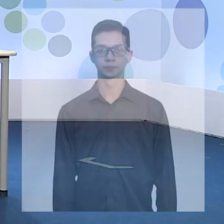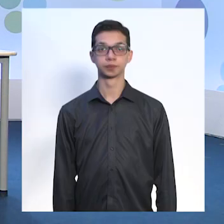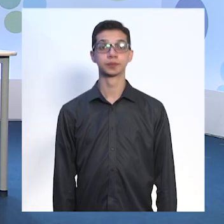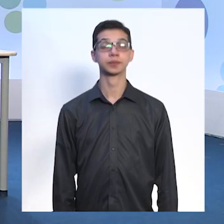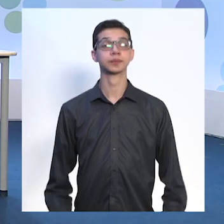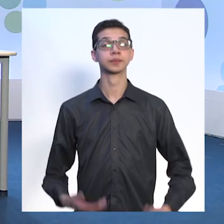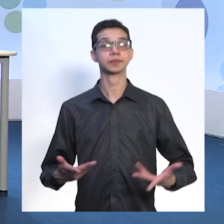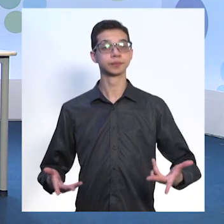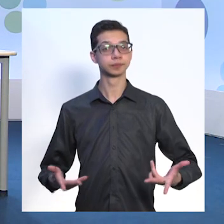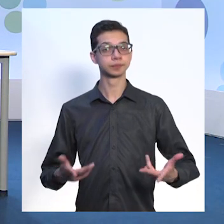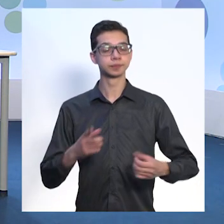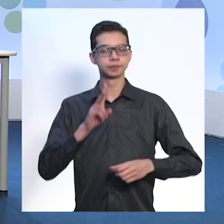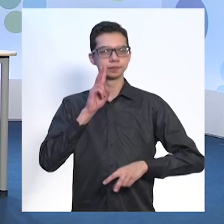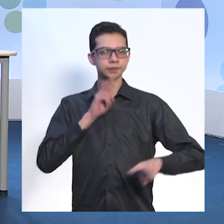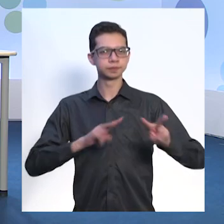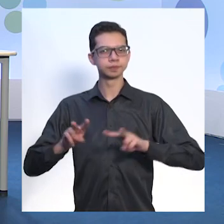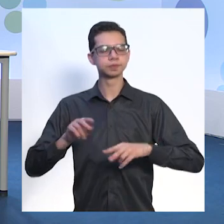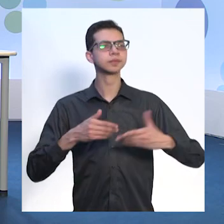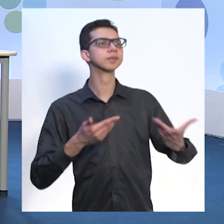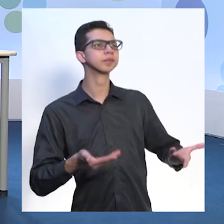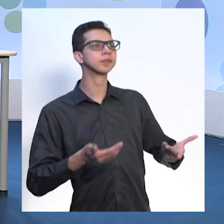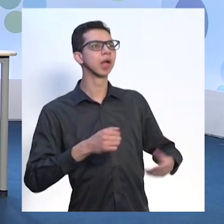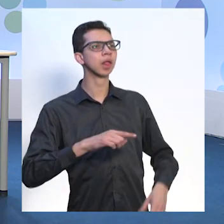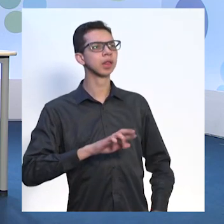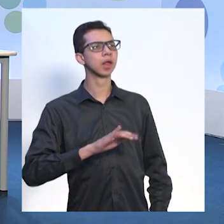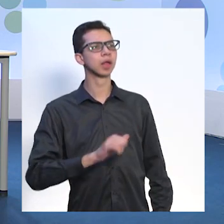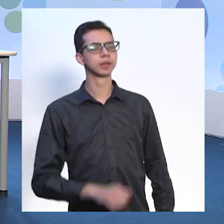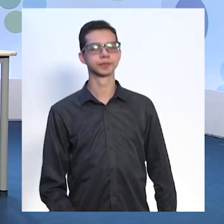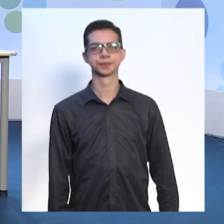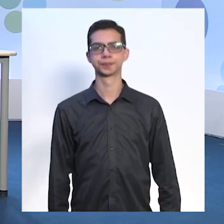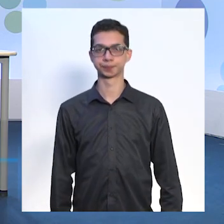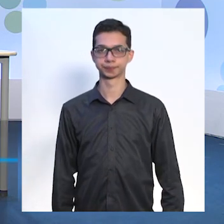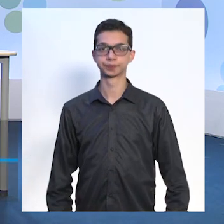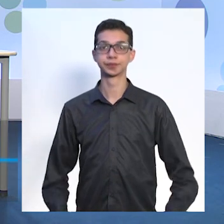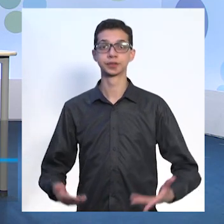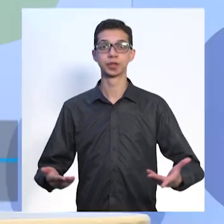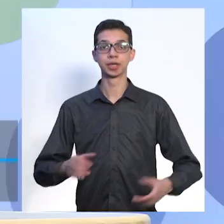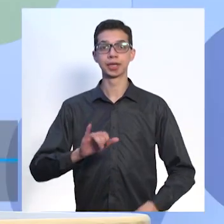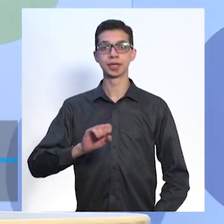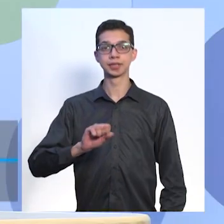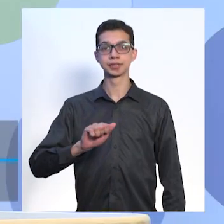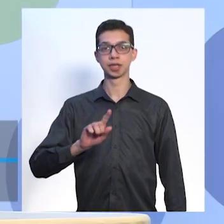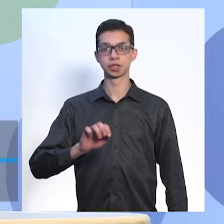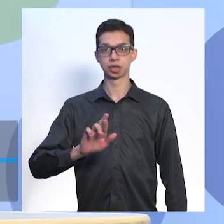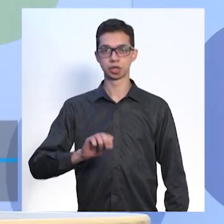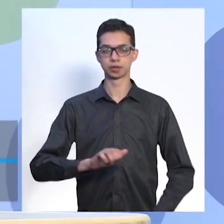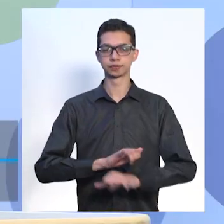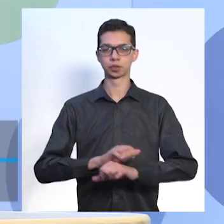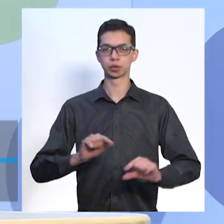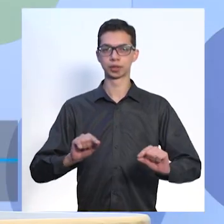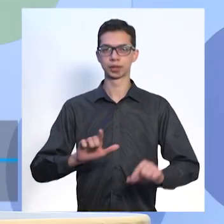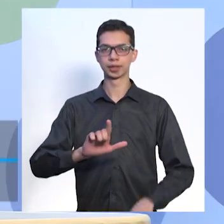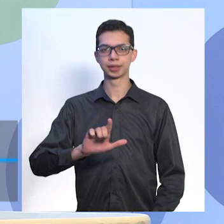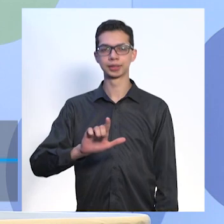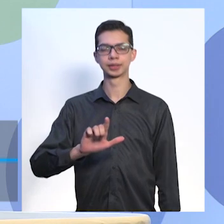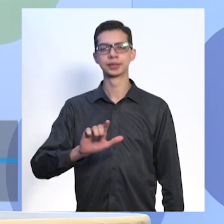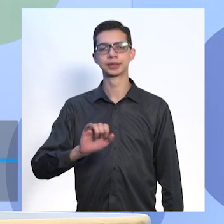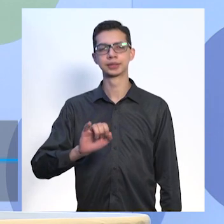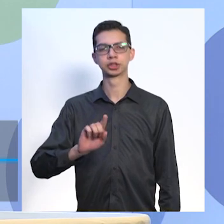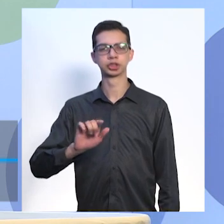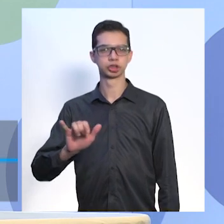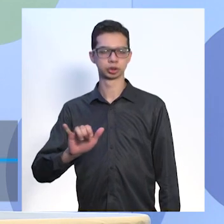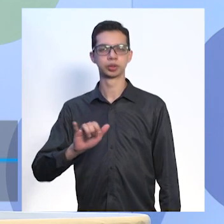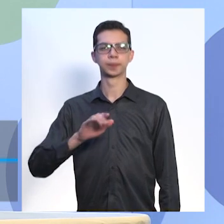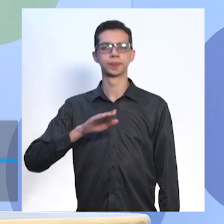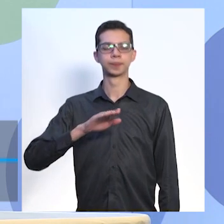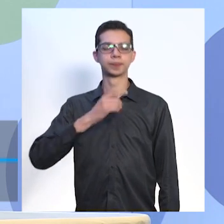Bom, vamos lá. E aí, Andréia? Vamos lá. Olha, a Isadora colocou lead, né, ela coloca em inglês, depois em